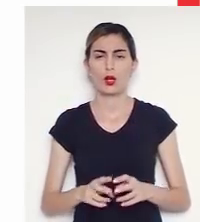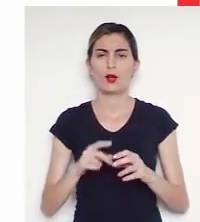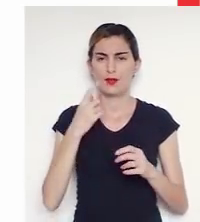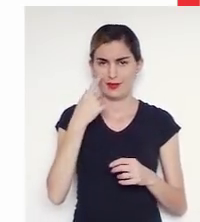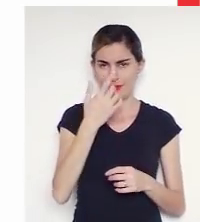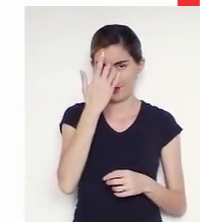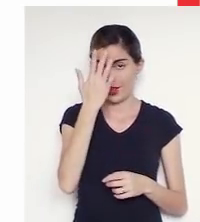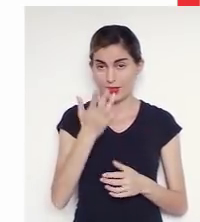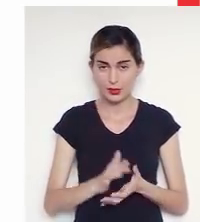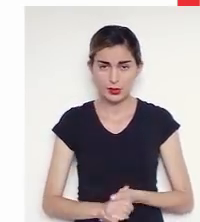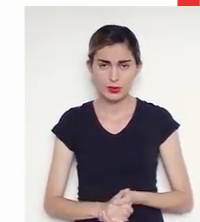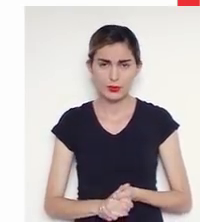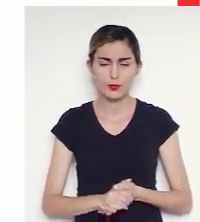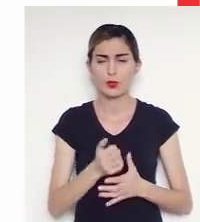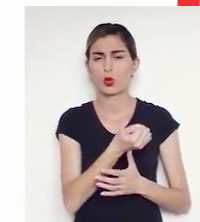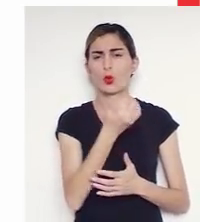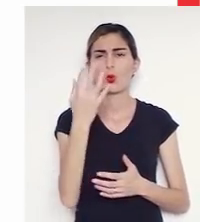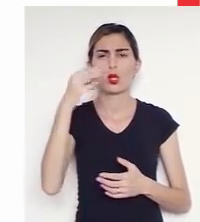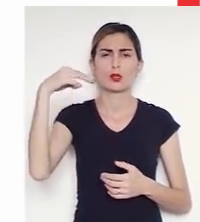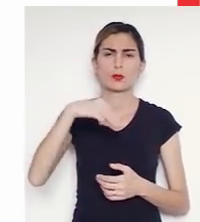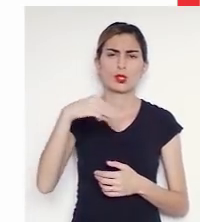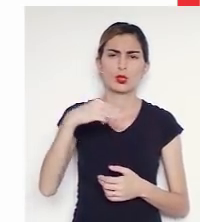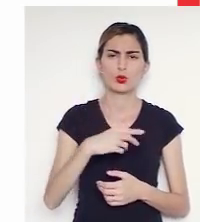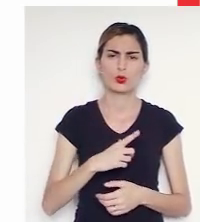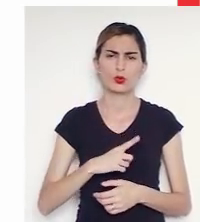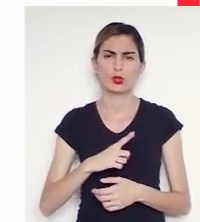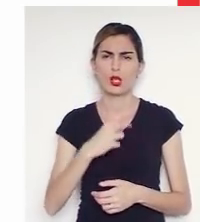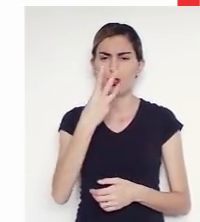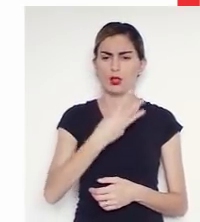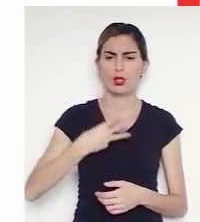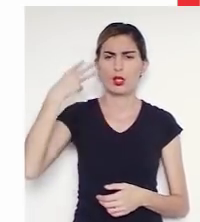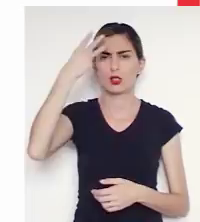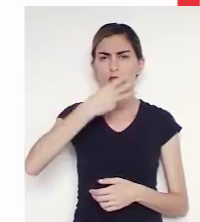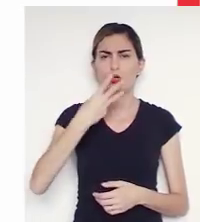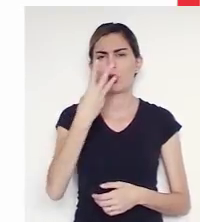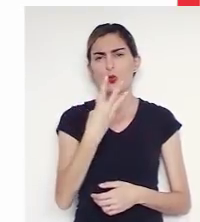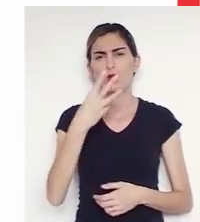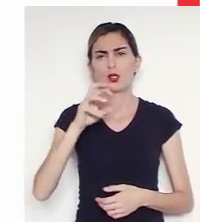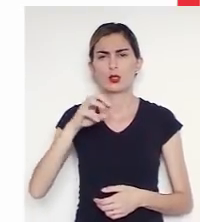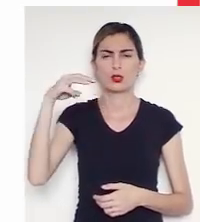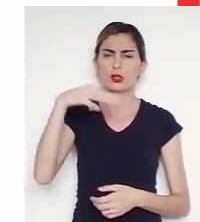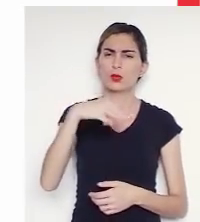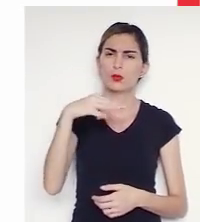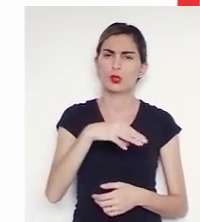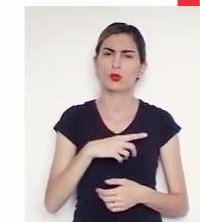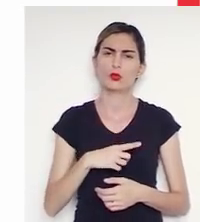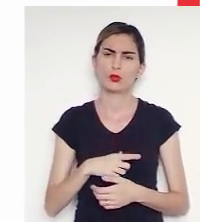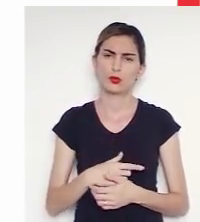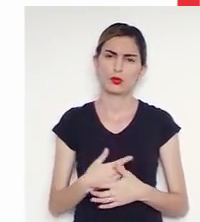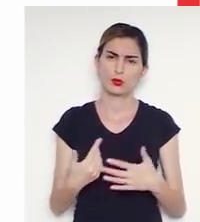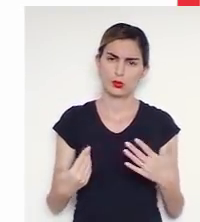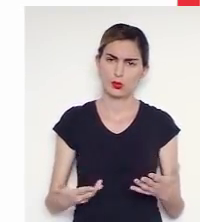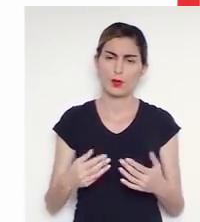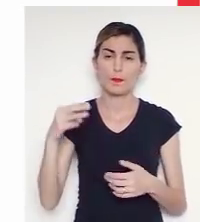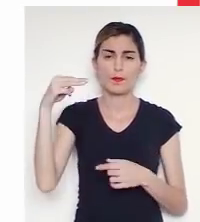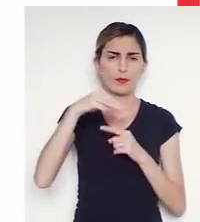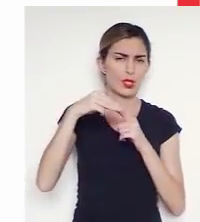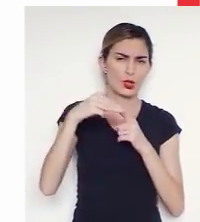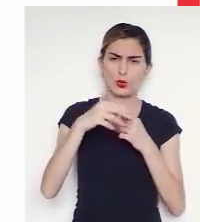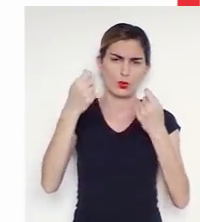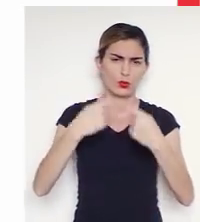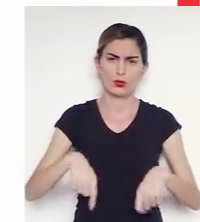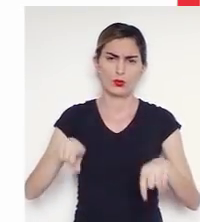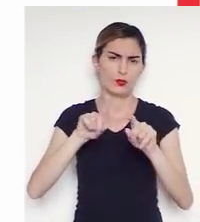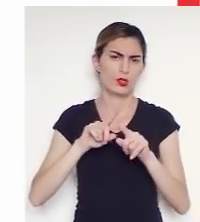Tá vendo como é fácil? Quantos minutos tem? 3 horas e 45 minutos. Tá? Então, minutos não